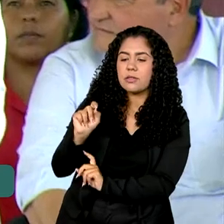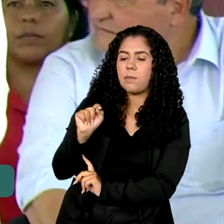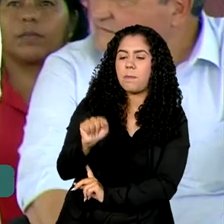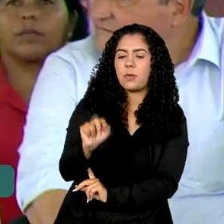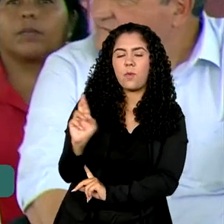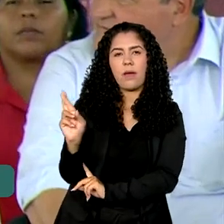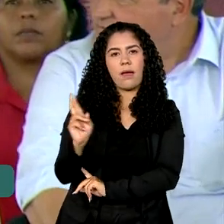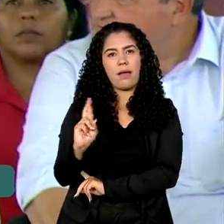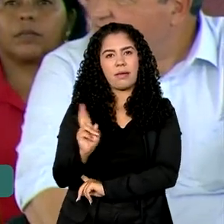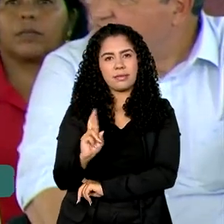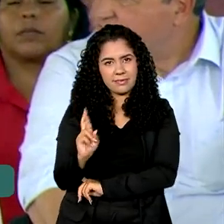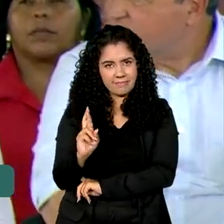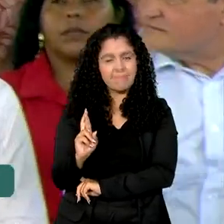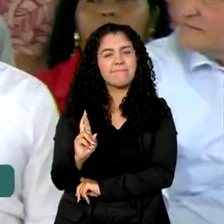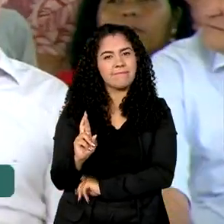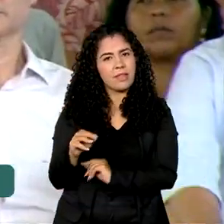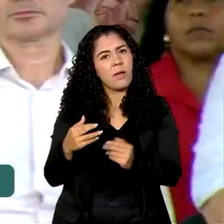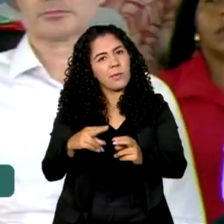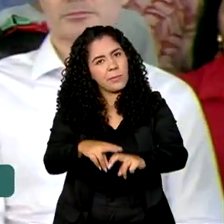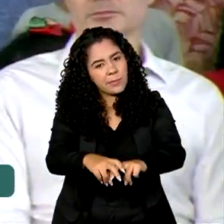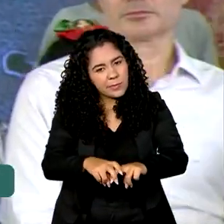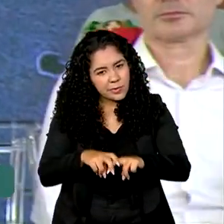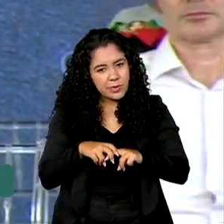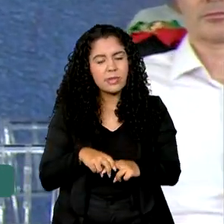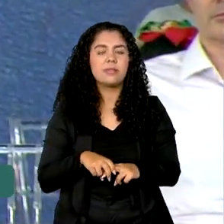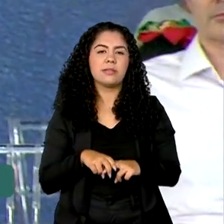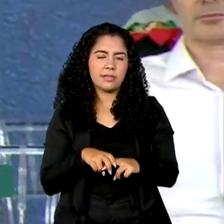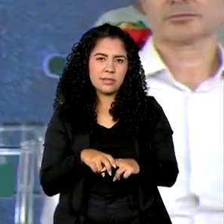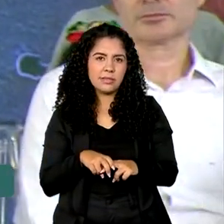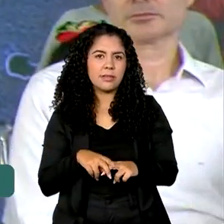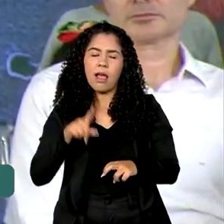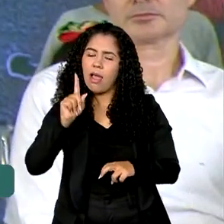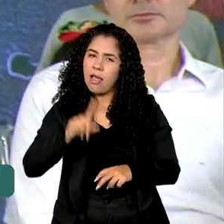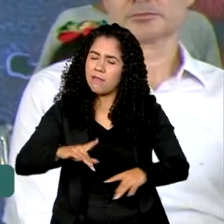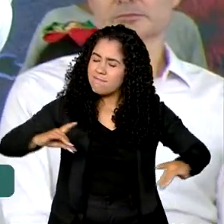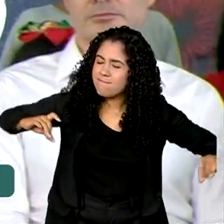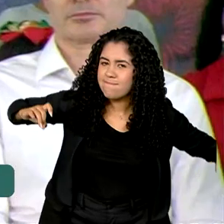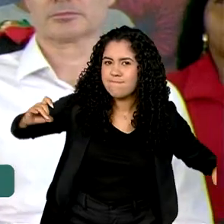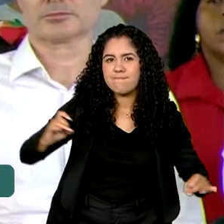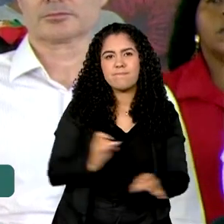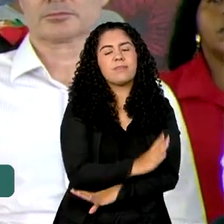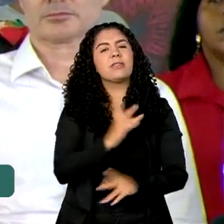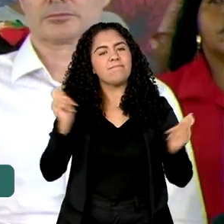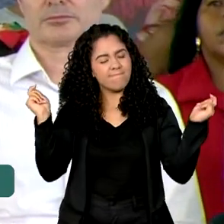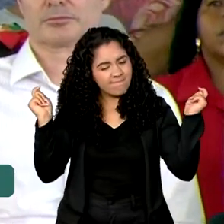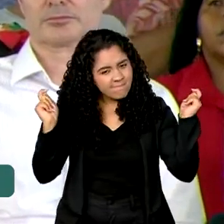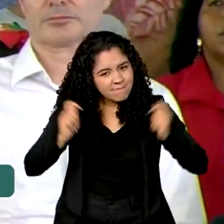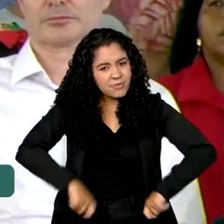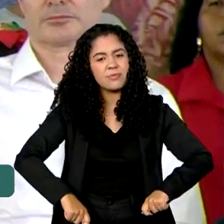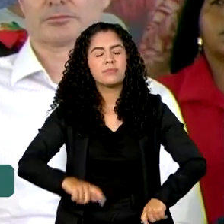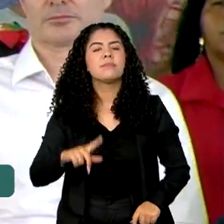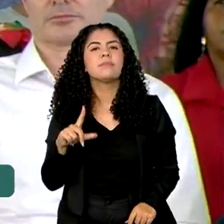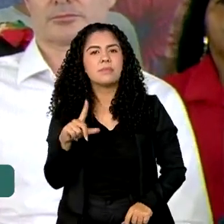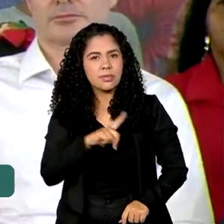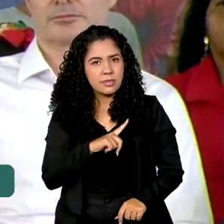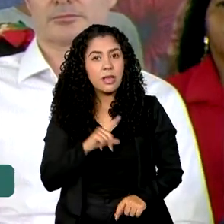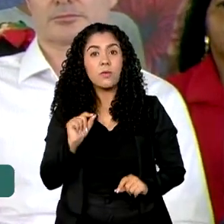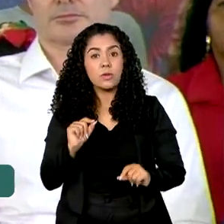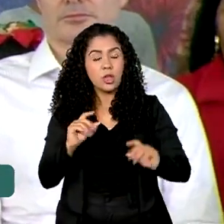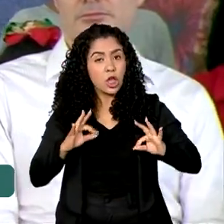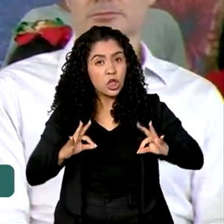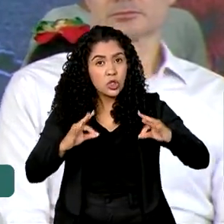R$500 mil. Portanto, é plenamente possível que todo